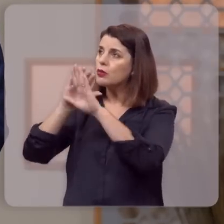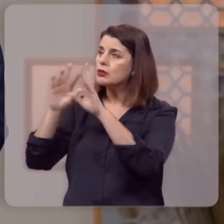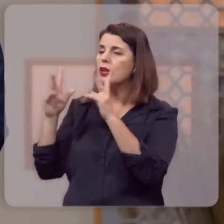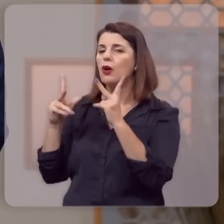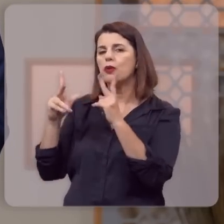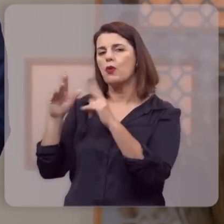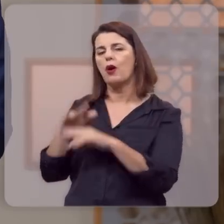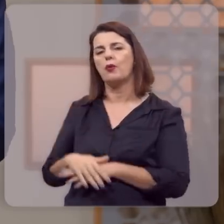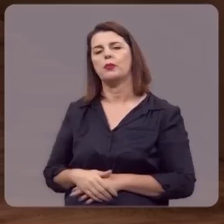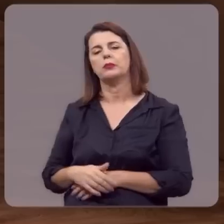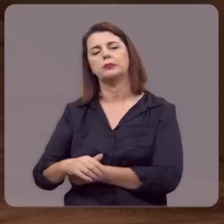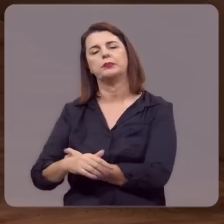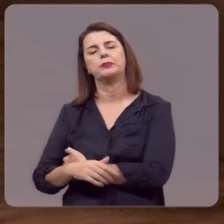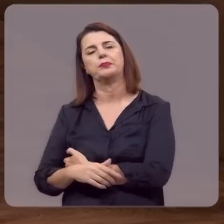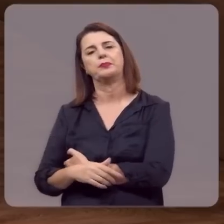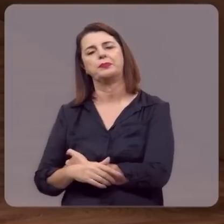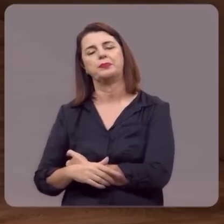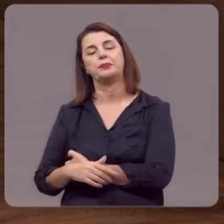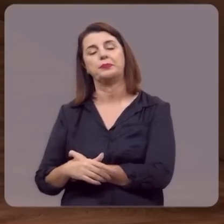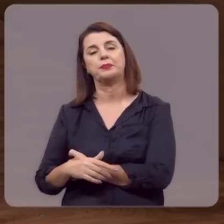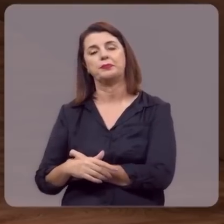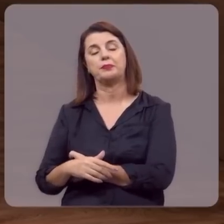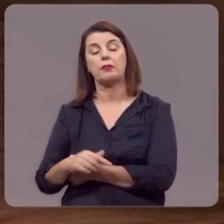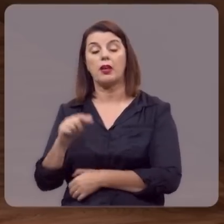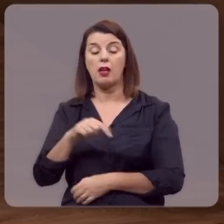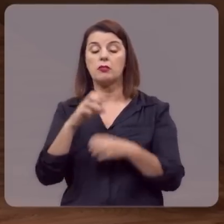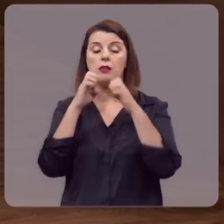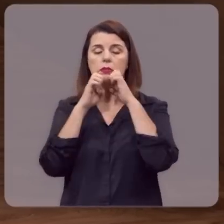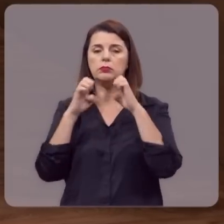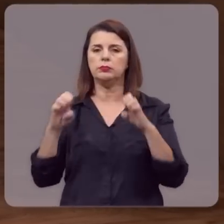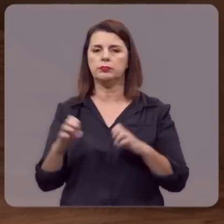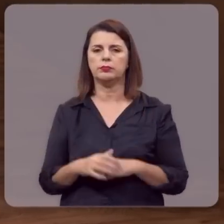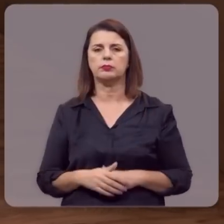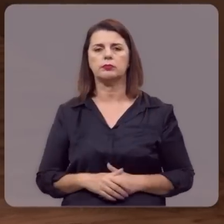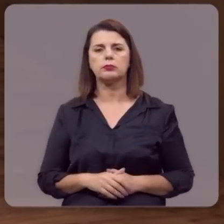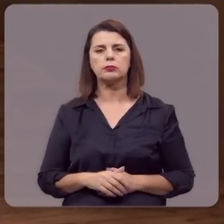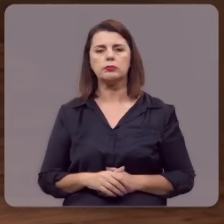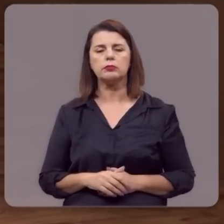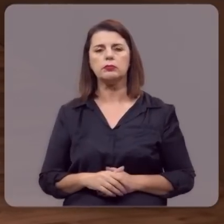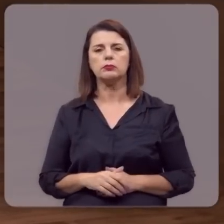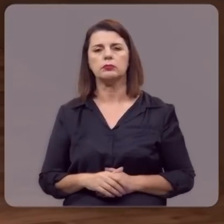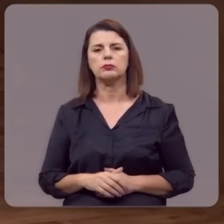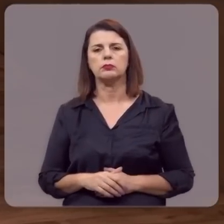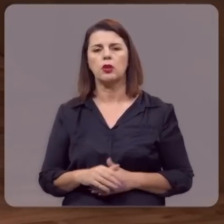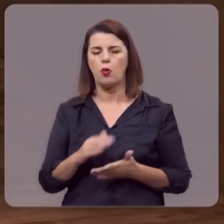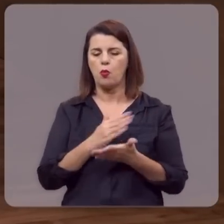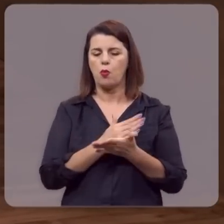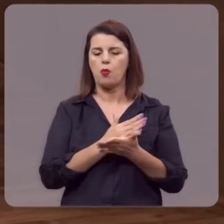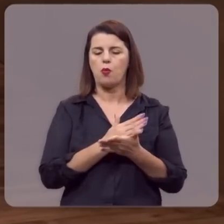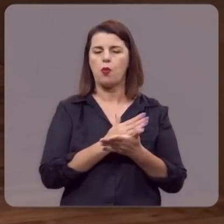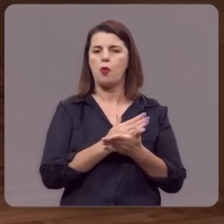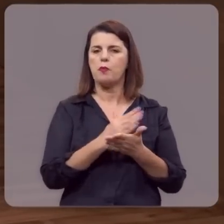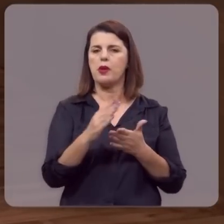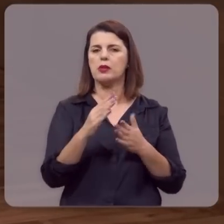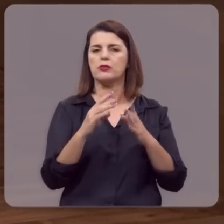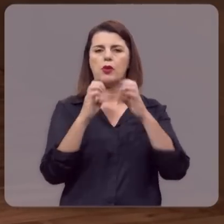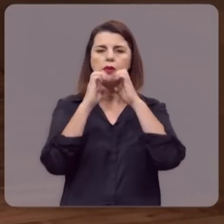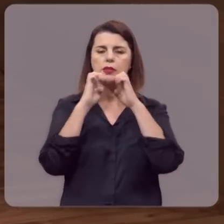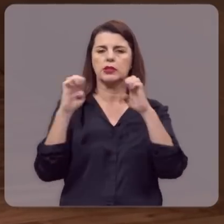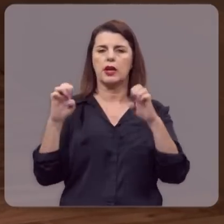Deus. E aqui neste evangelho, sobretudo no preâmbulo deste